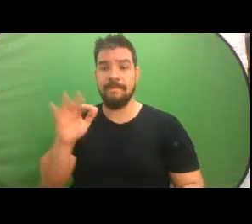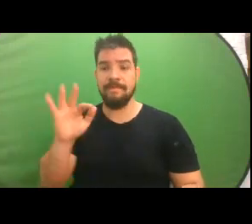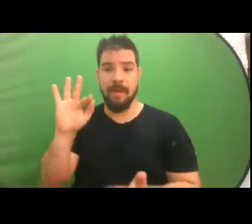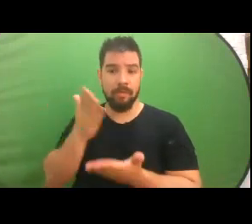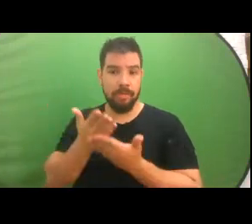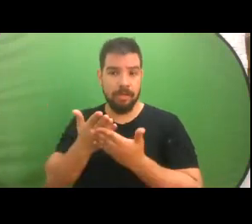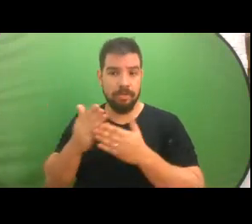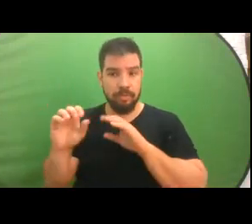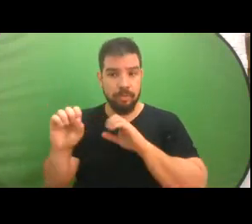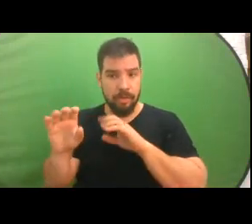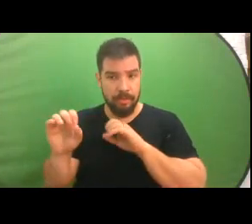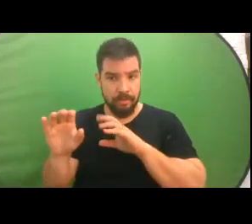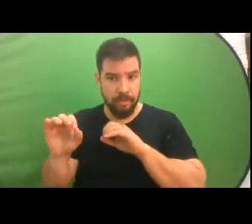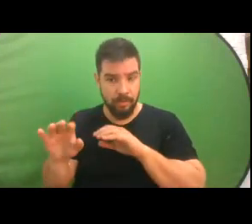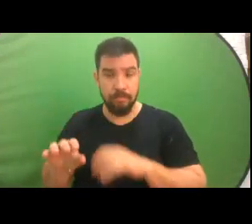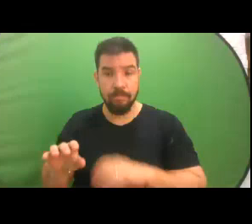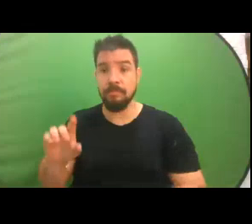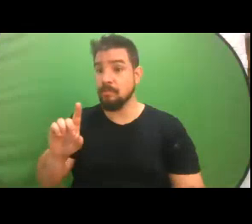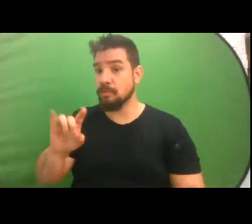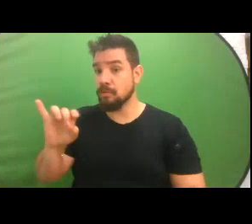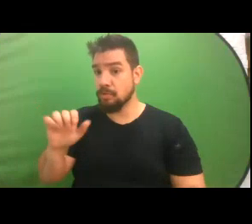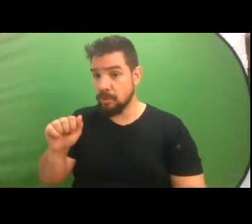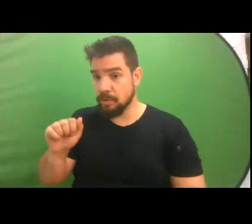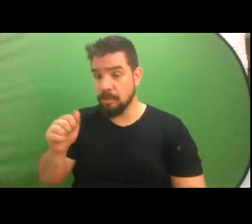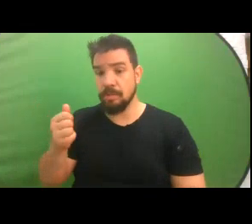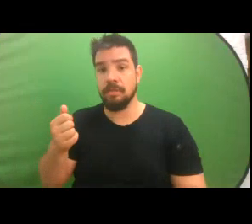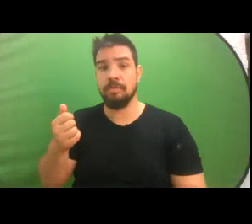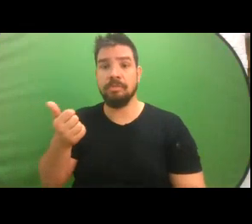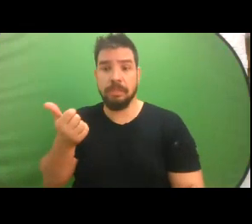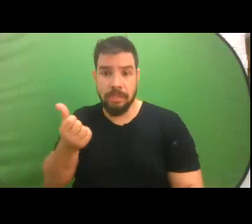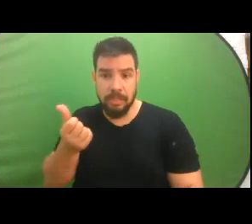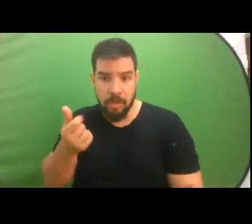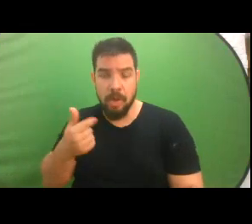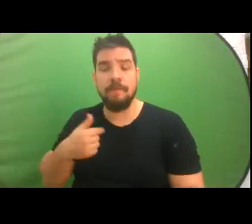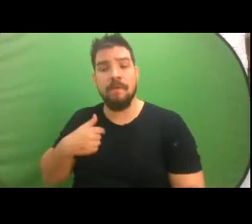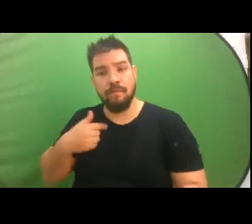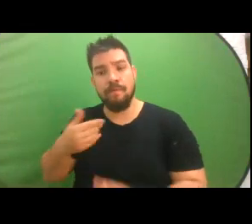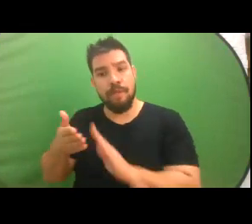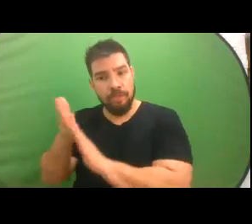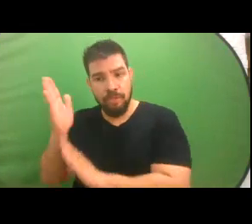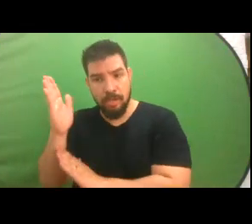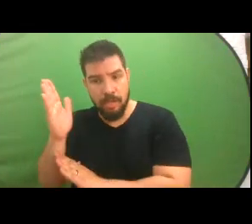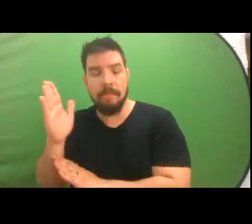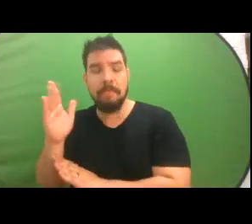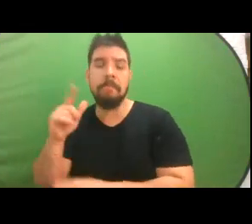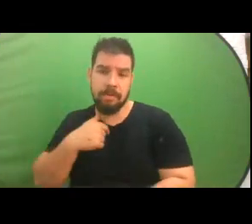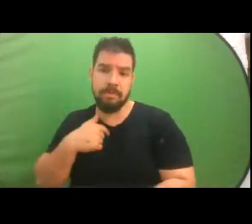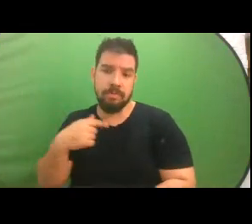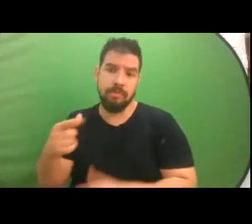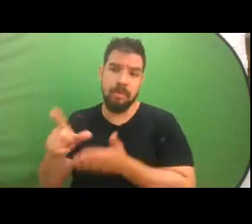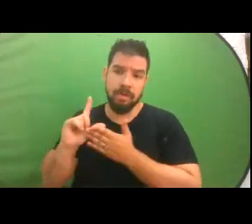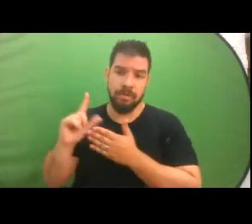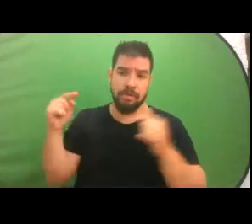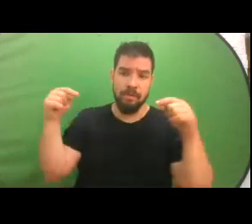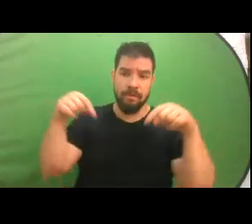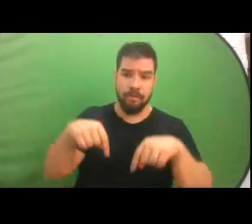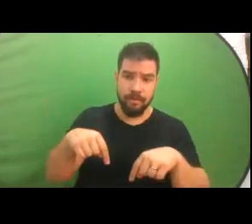no dia 19 eu viajo, mas estarei aqui com vocês também, tá bom? A